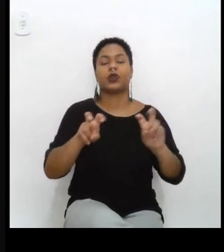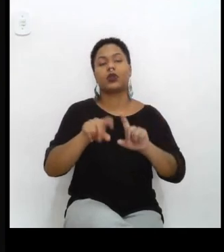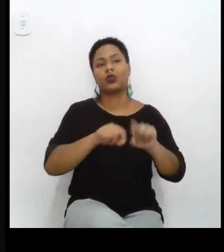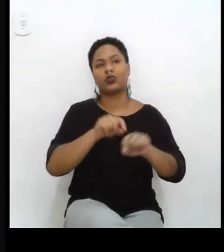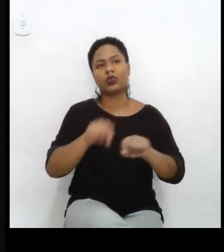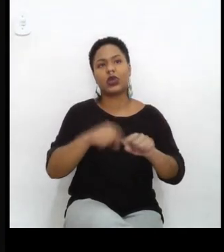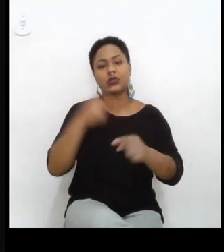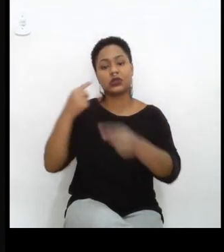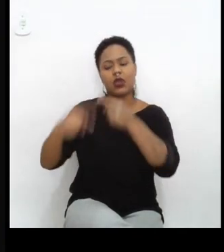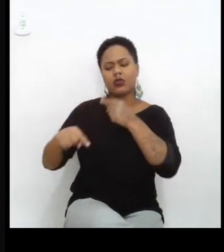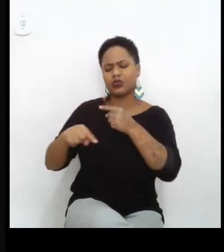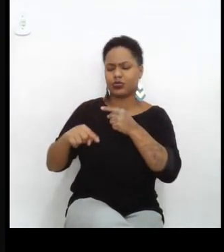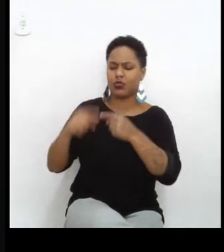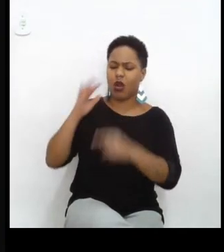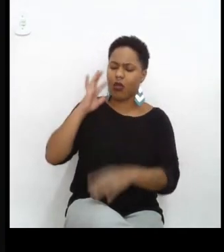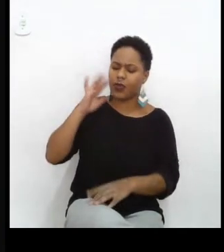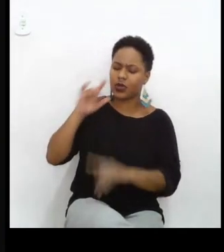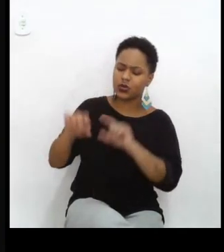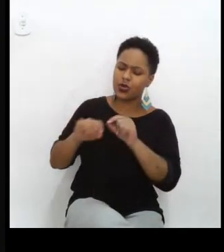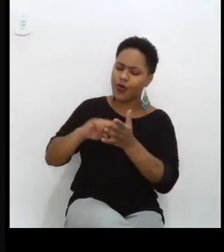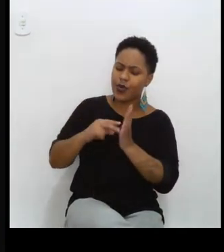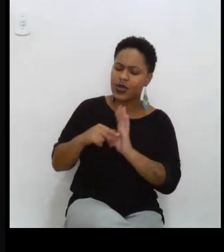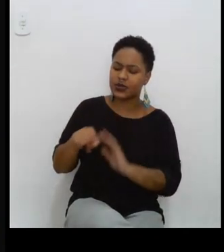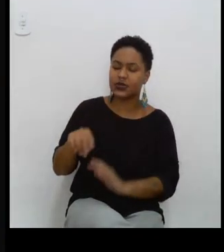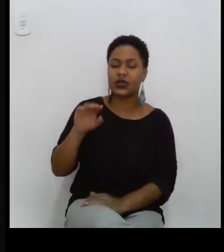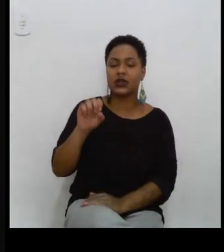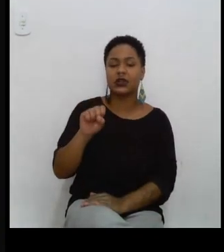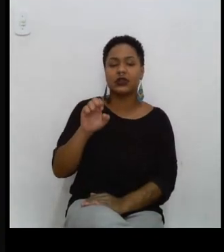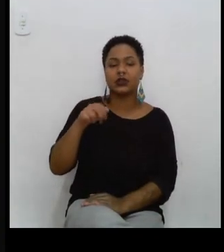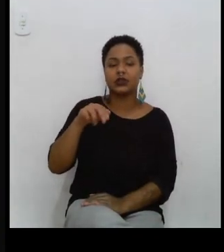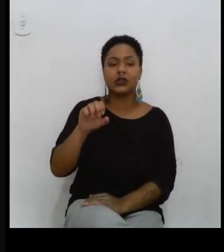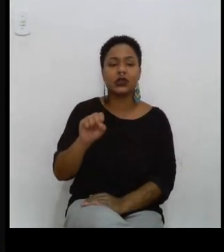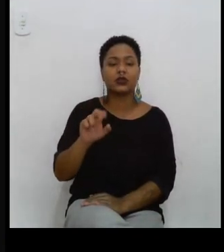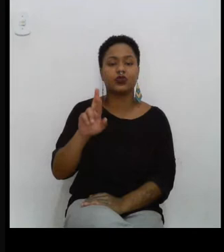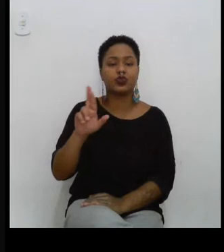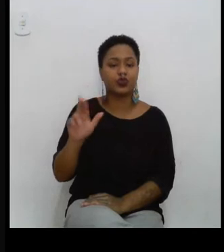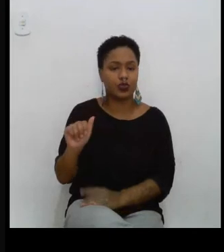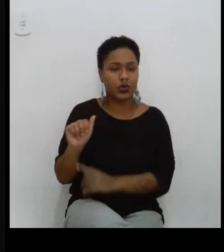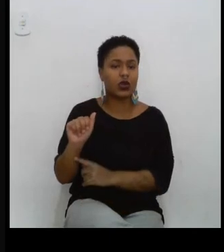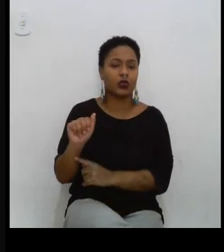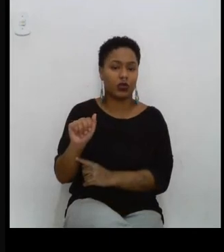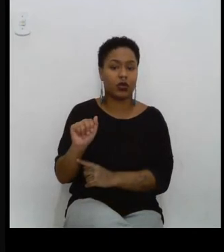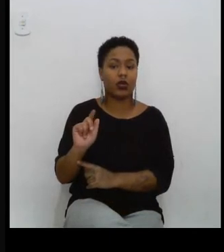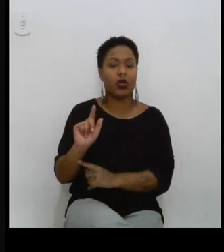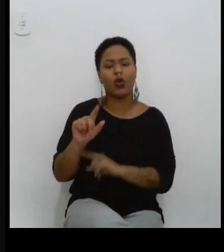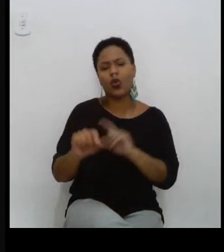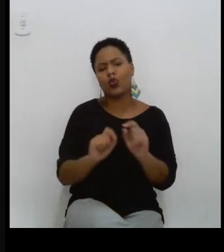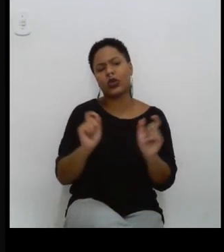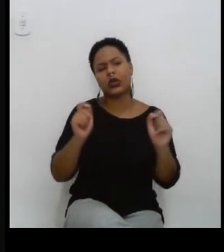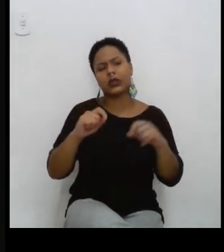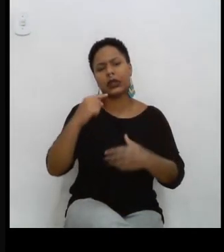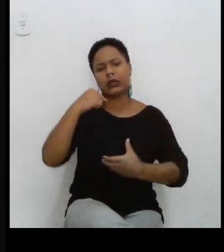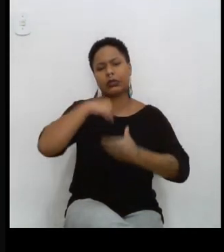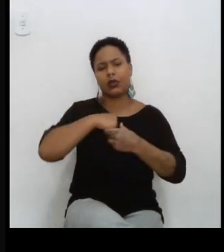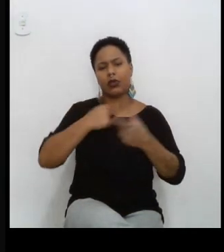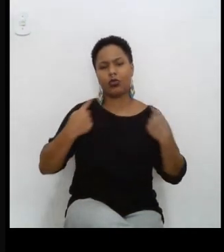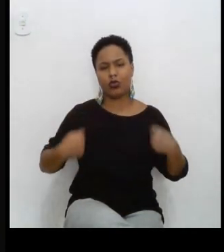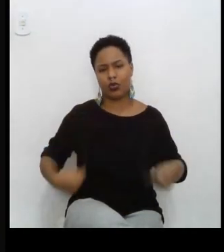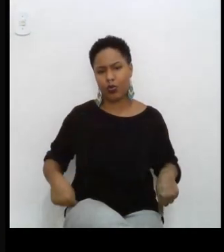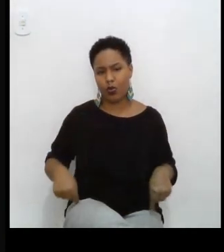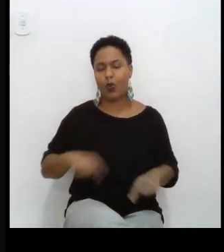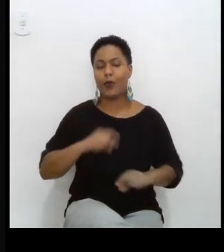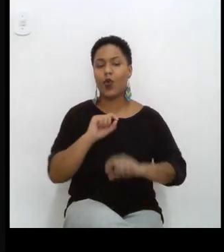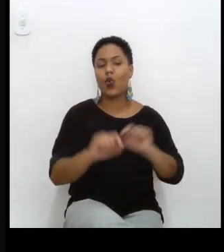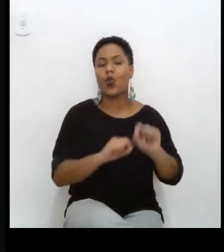sim de pensar o que que é pode ser o nosso corpo do que pode ser